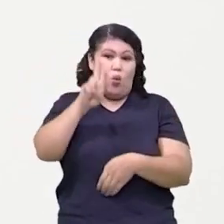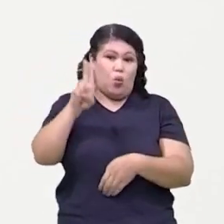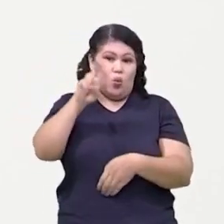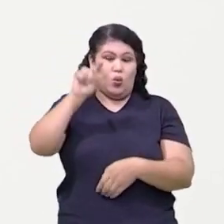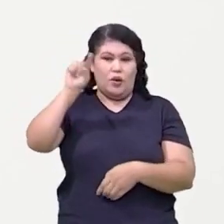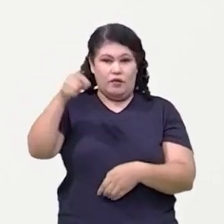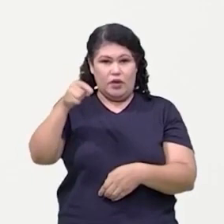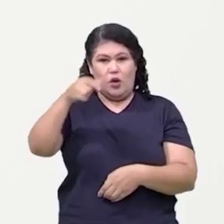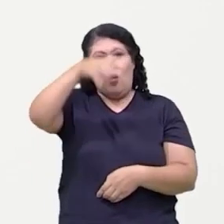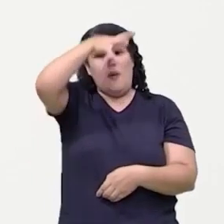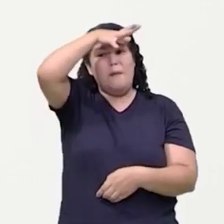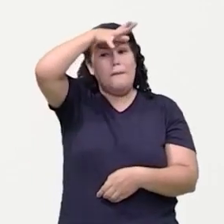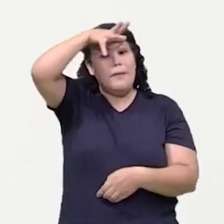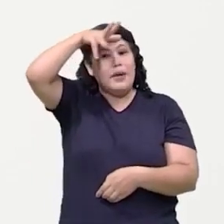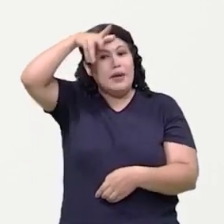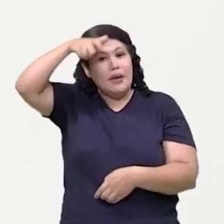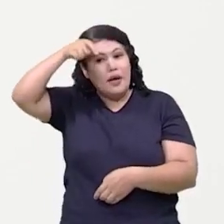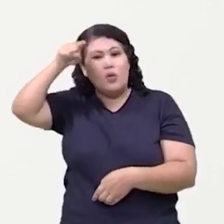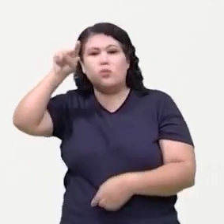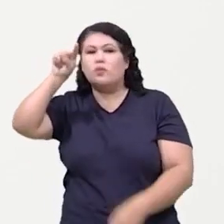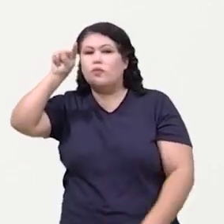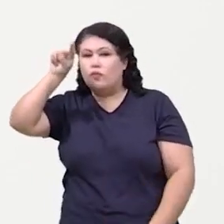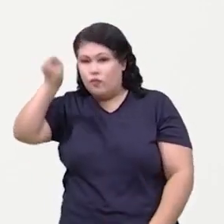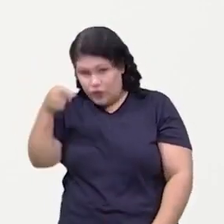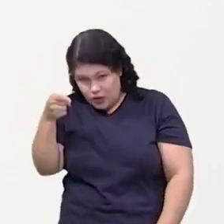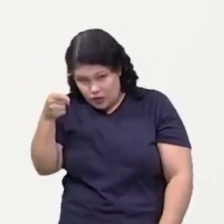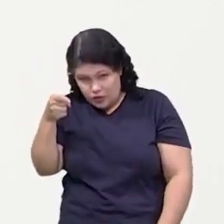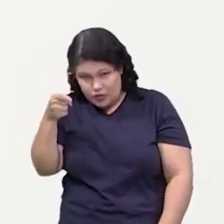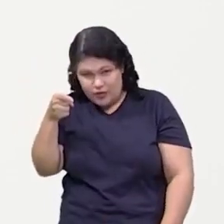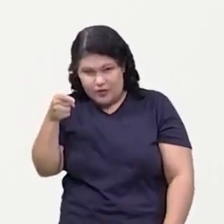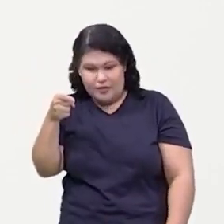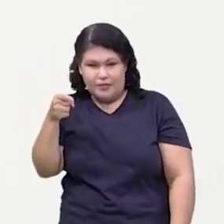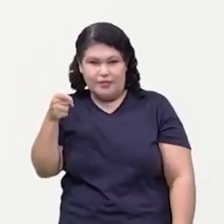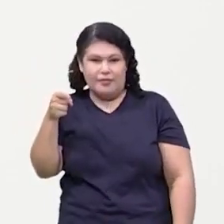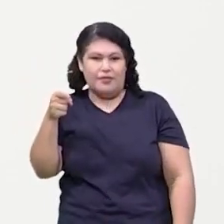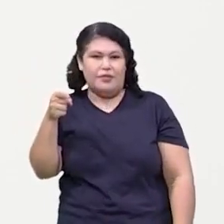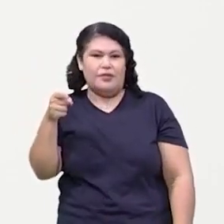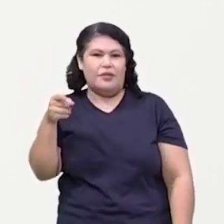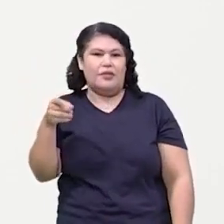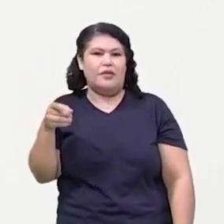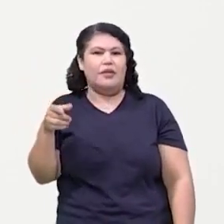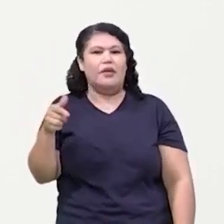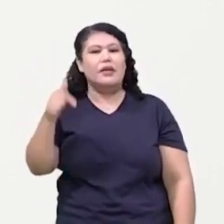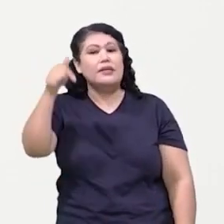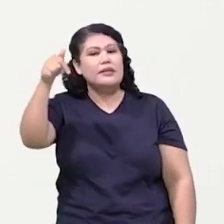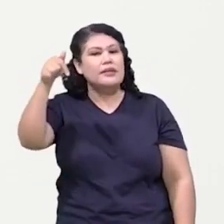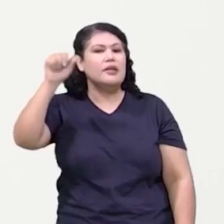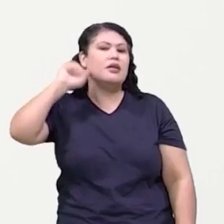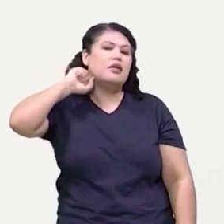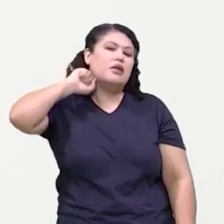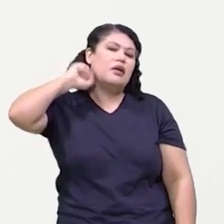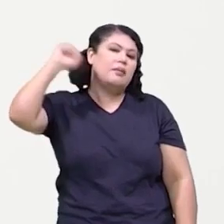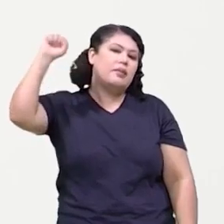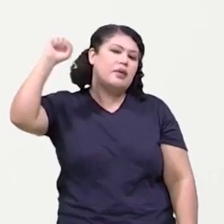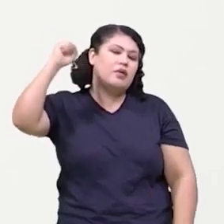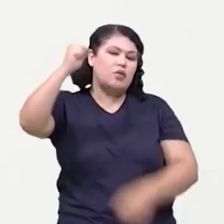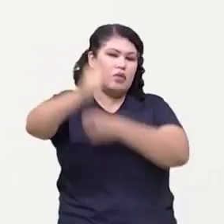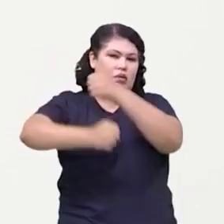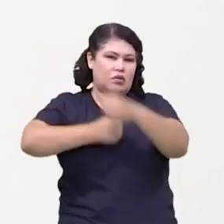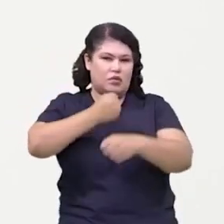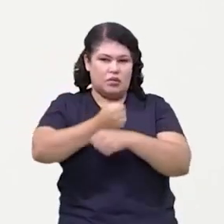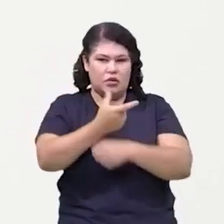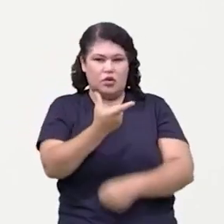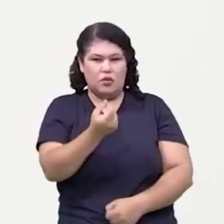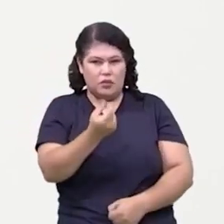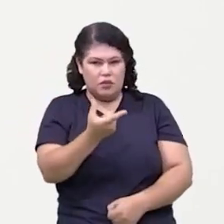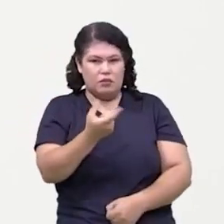ele, colocar a vírgula. Aí, aqui, nós colocamos a vírgula. 7 de abril de